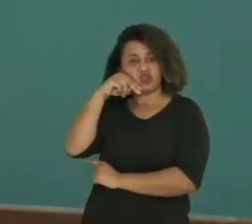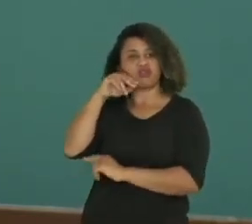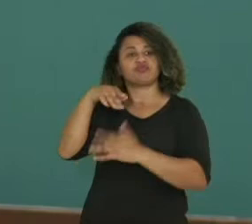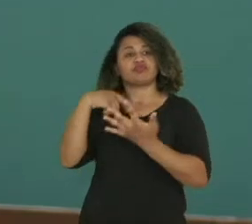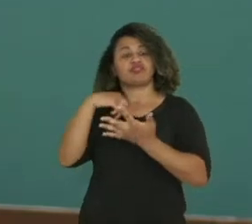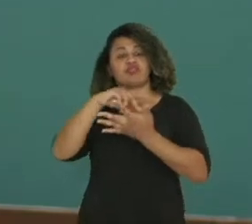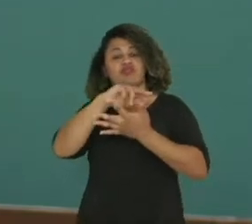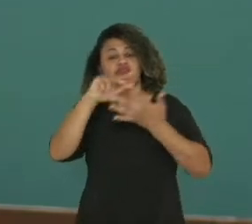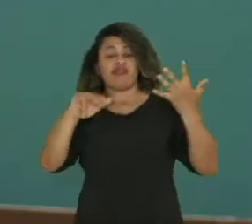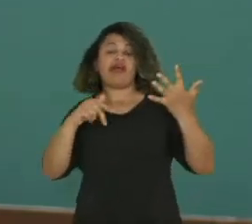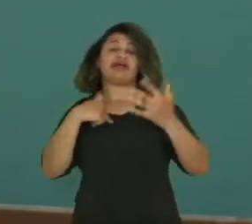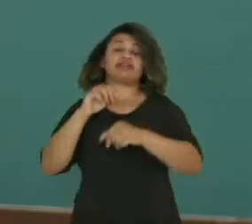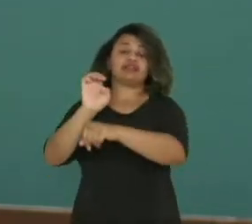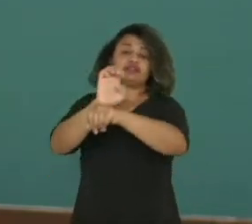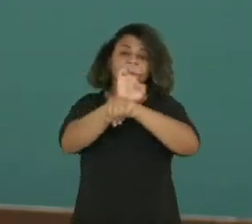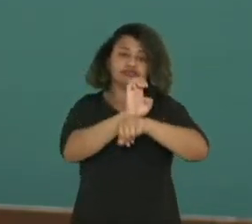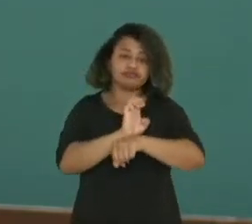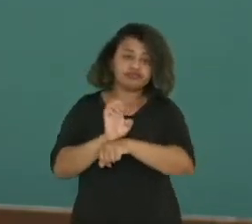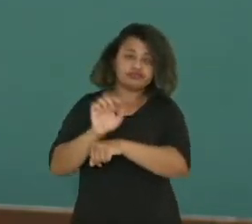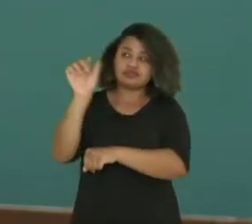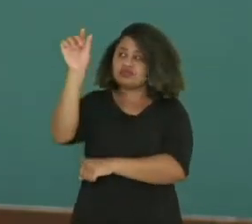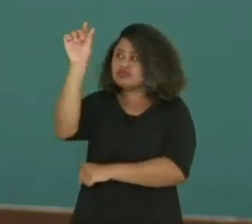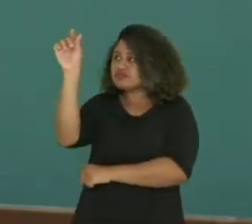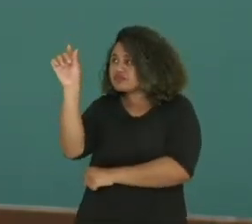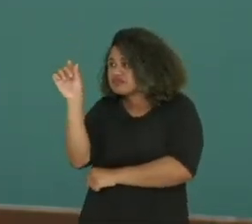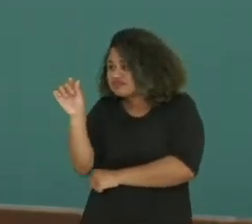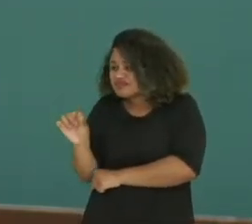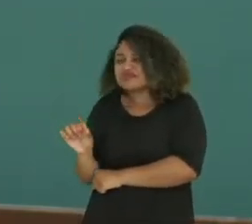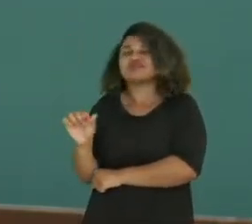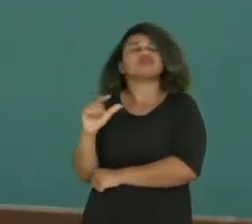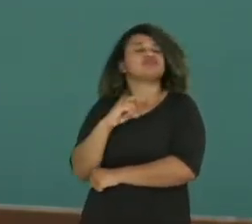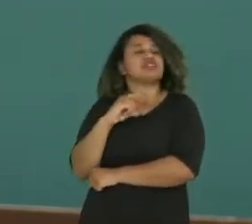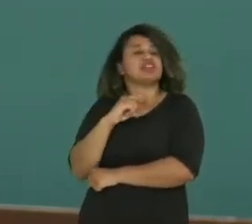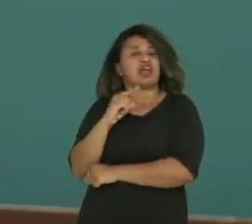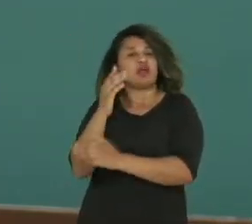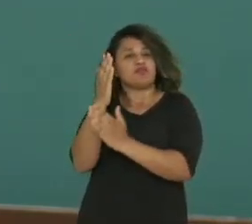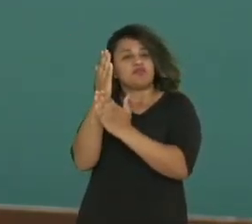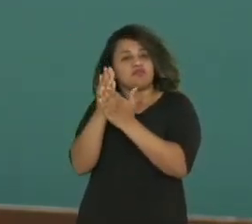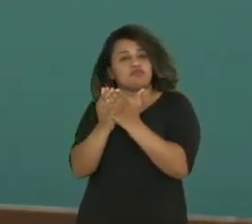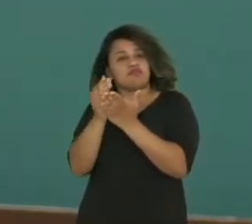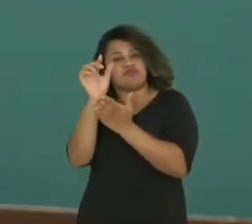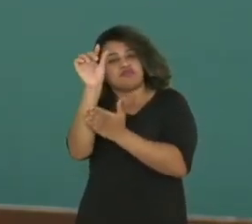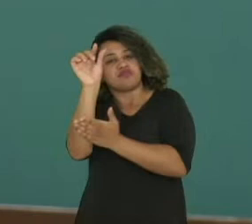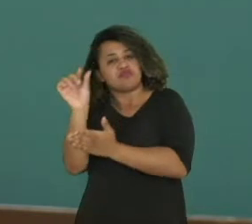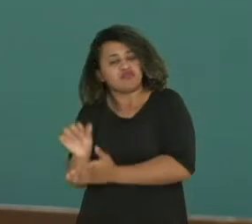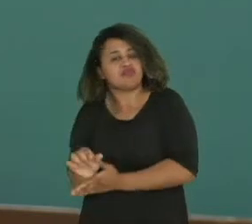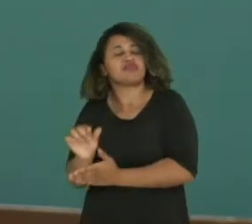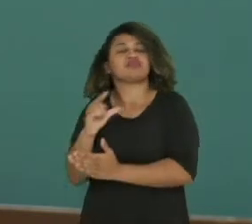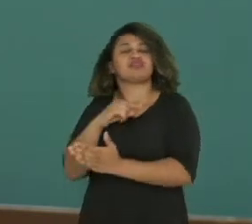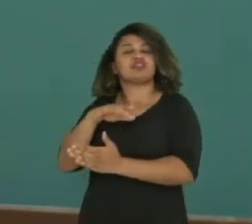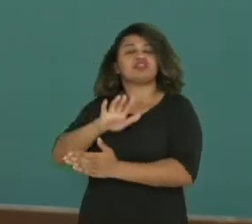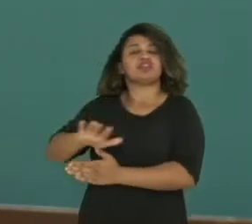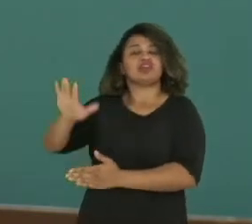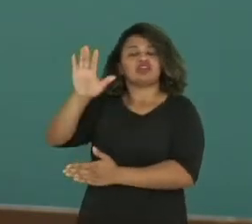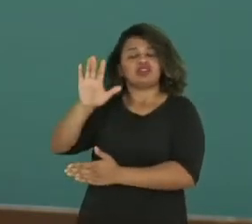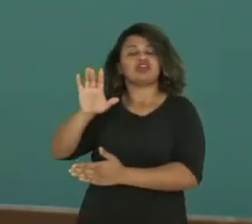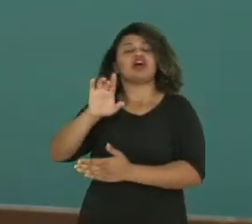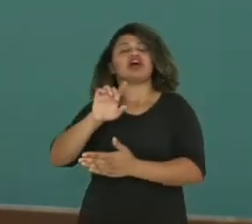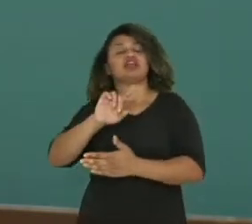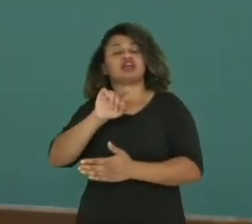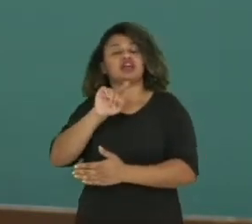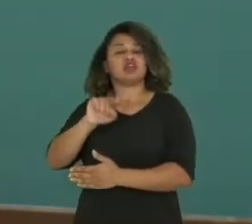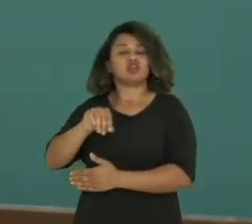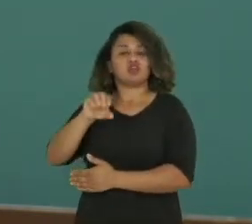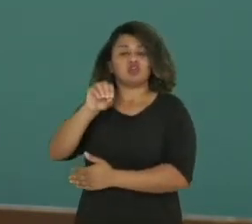vários estados ali da região têm um pedaço deles, né, pelo menos, presente nessa área chamada de Zona da